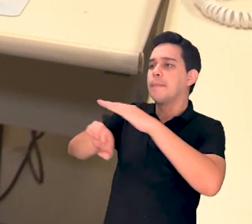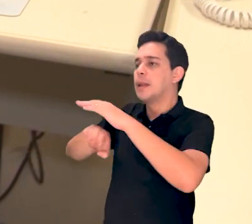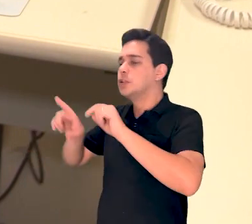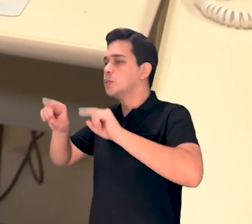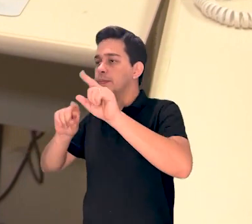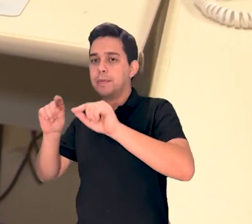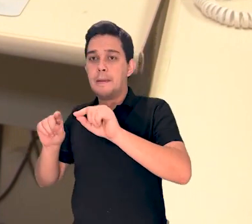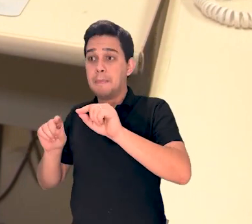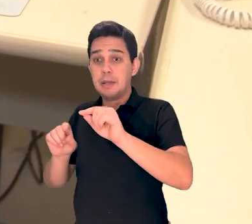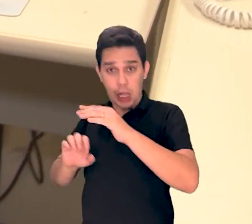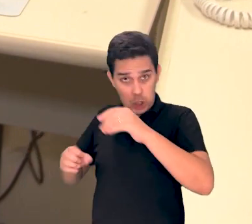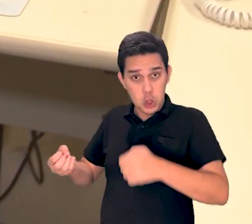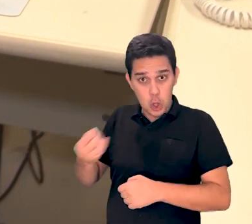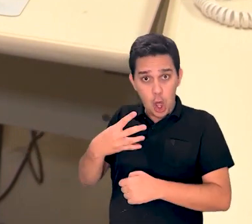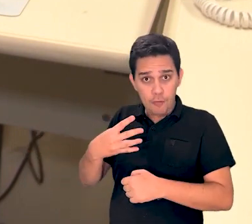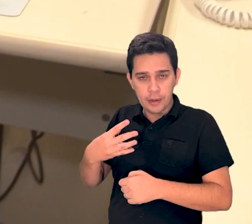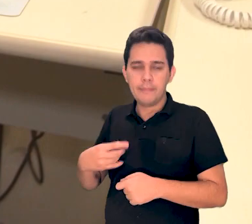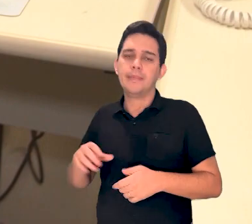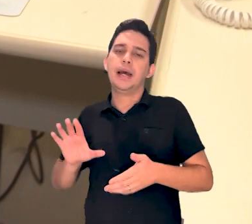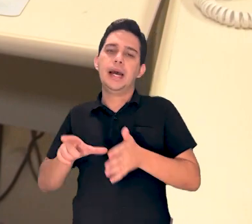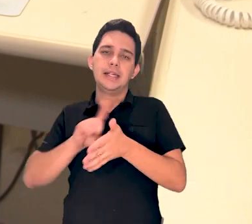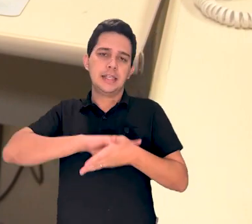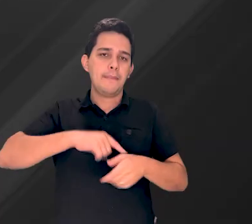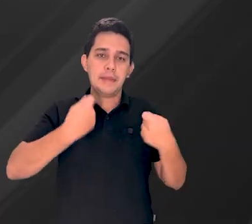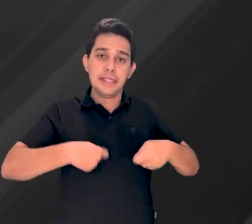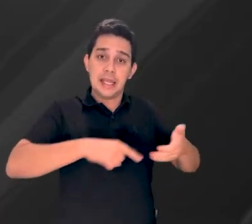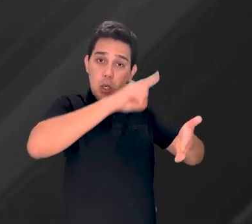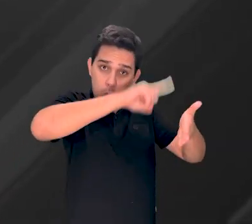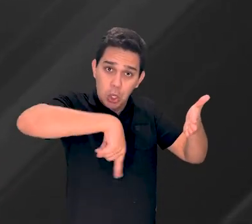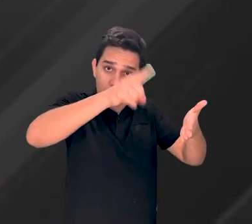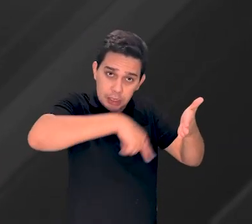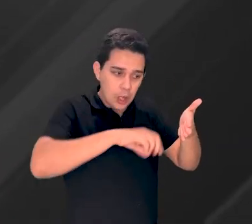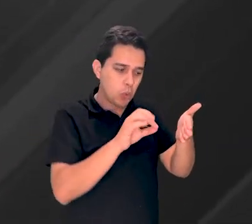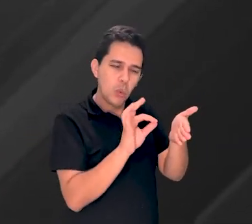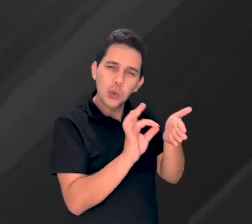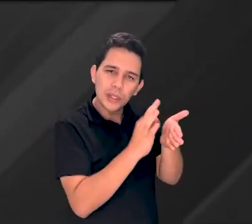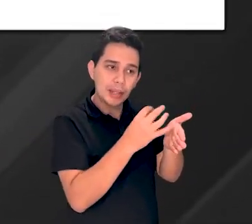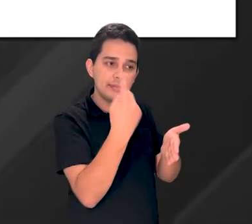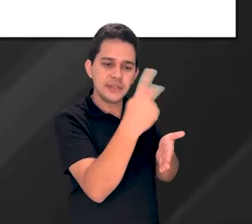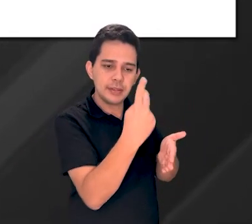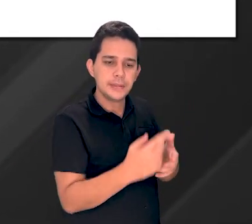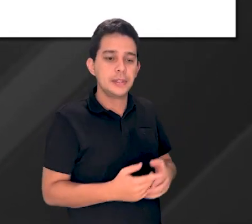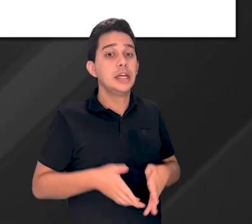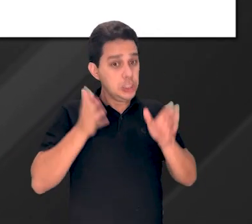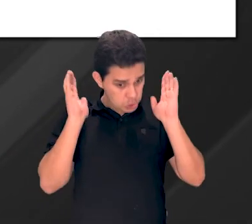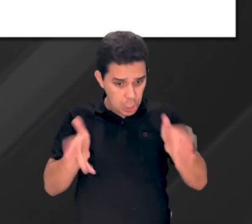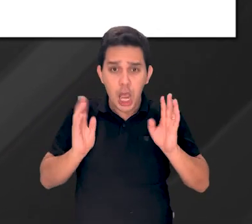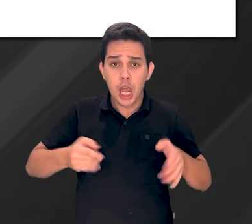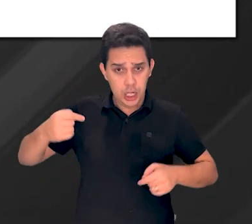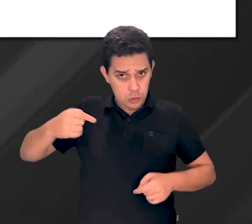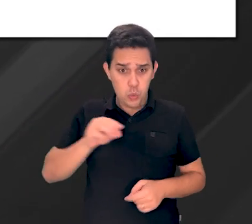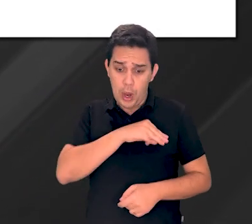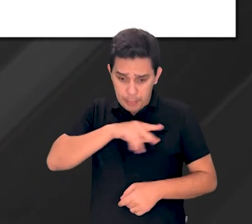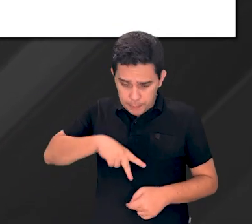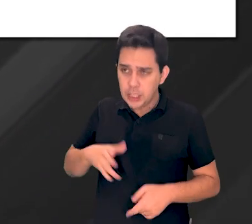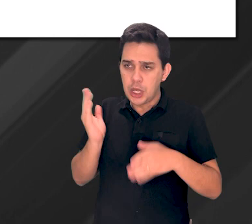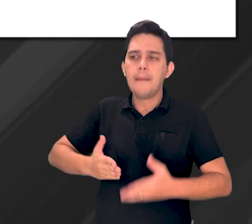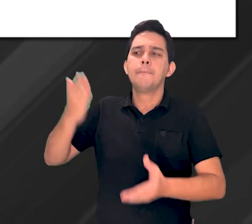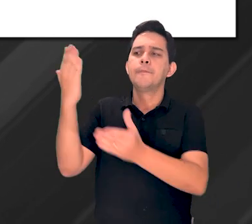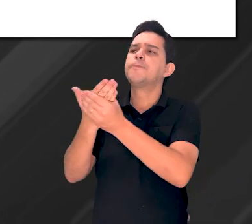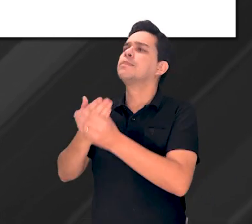acabar com a atual na decretar a caducidade da atual existe uma ação coletiva do Ministério